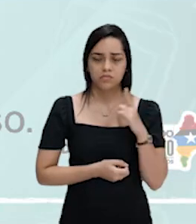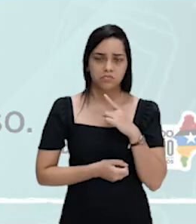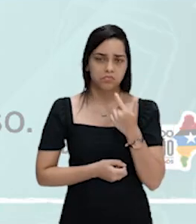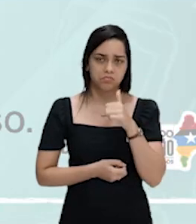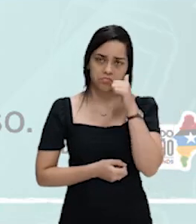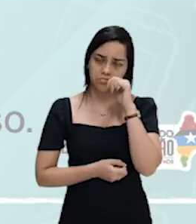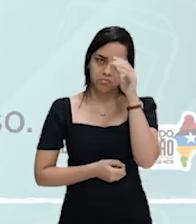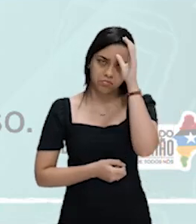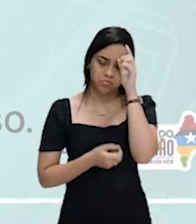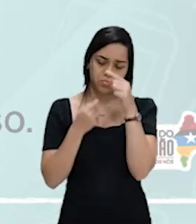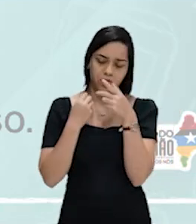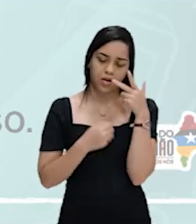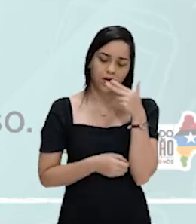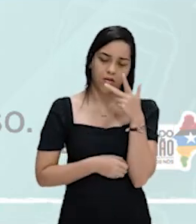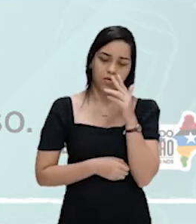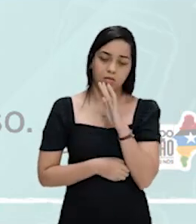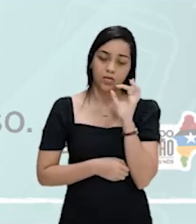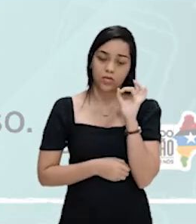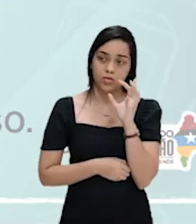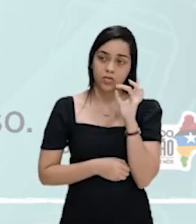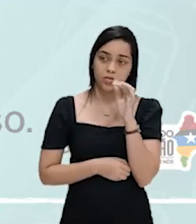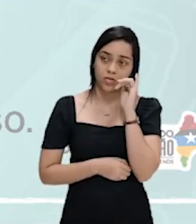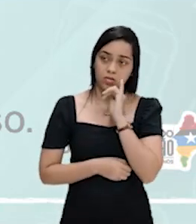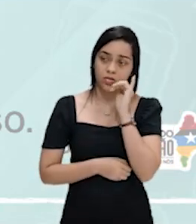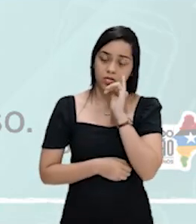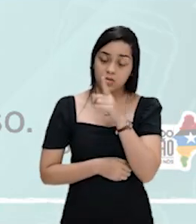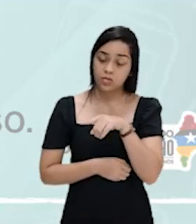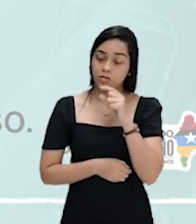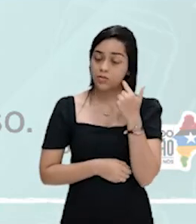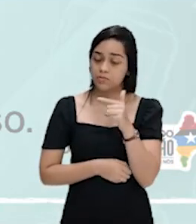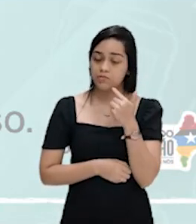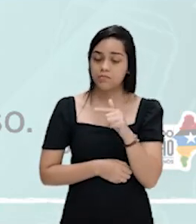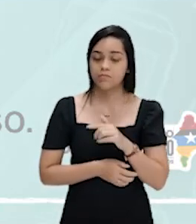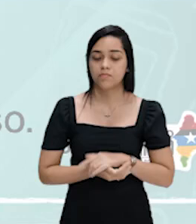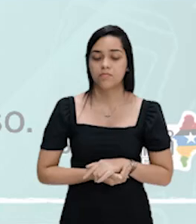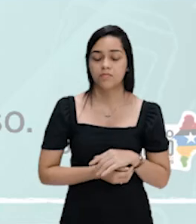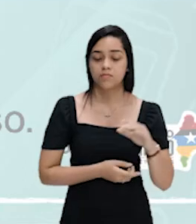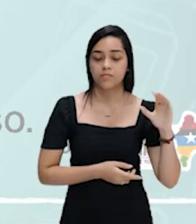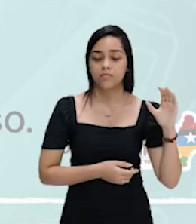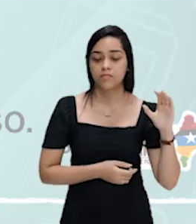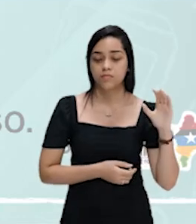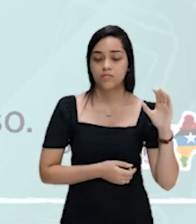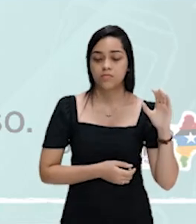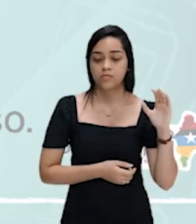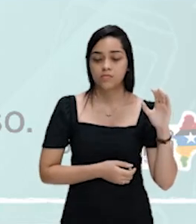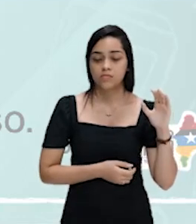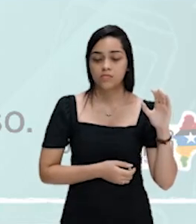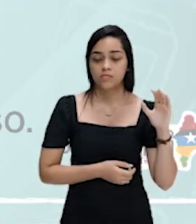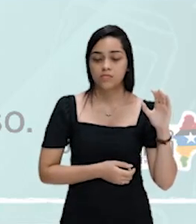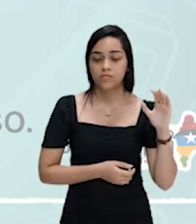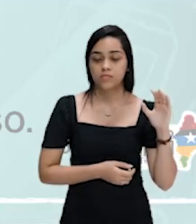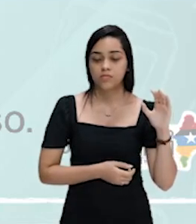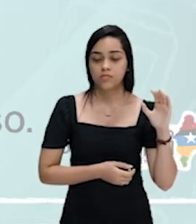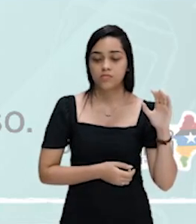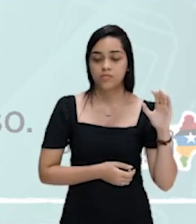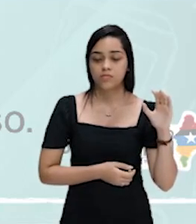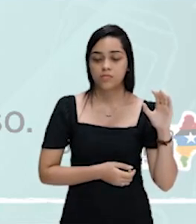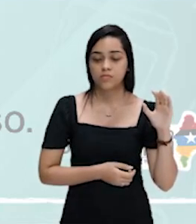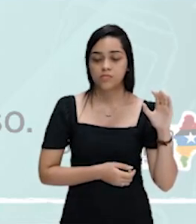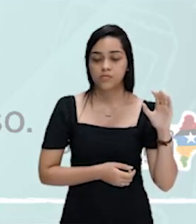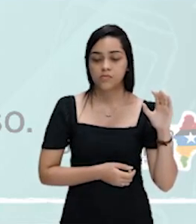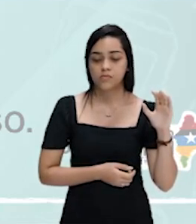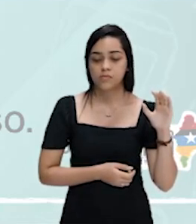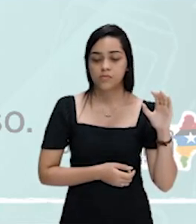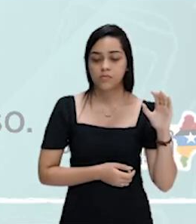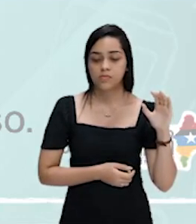nenhuma tia fofoqueira essa aqui é só um exemplo vocês também não tem as crianças de rua que não tiveram oportunidade foram